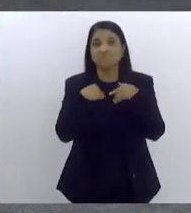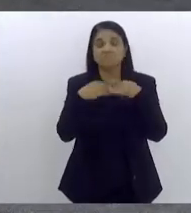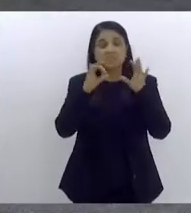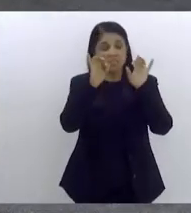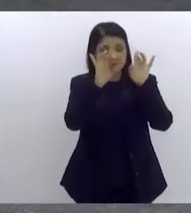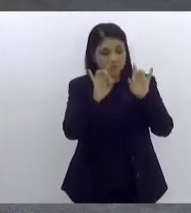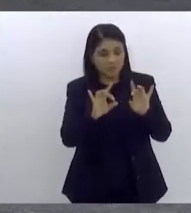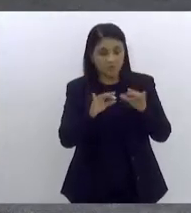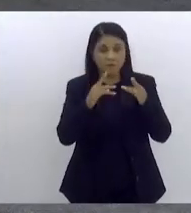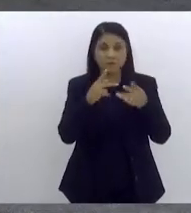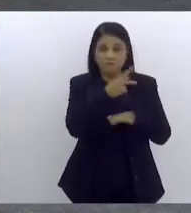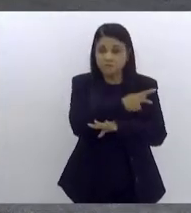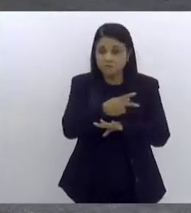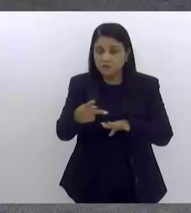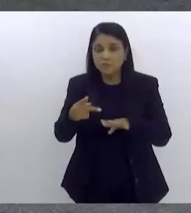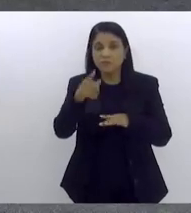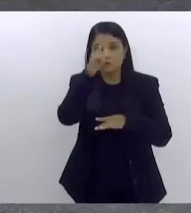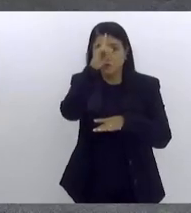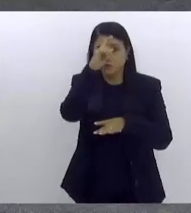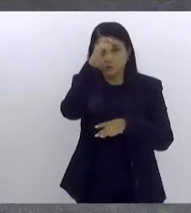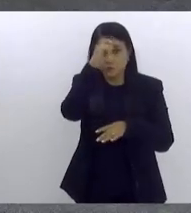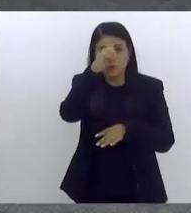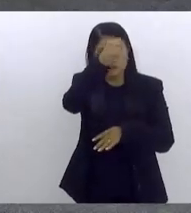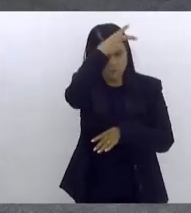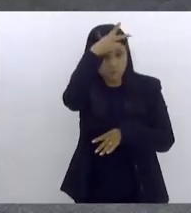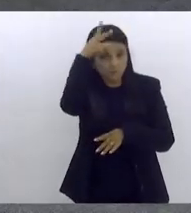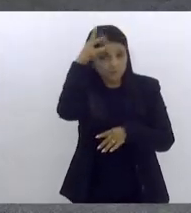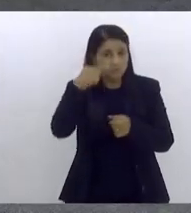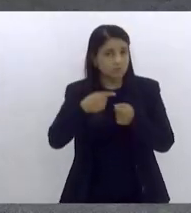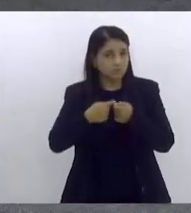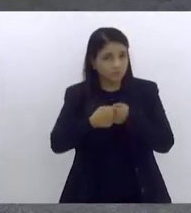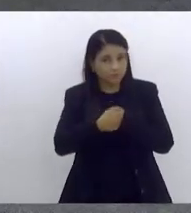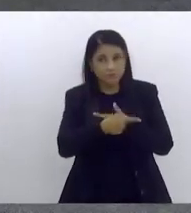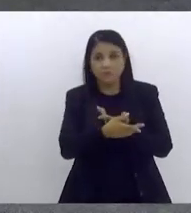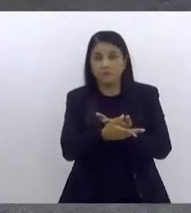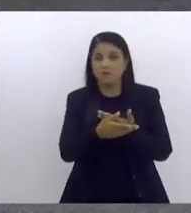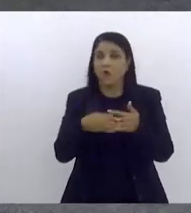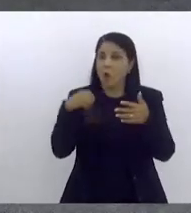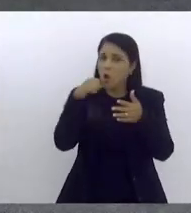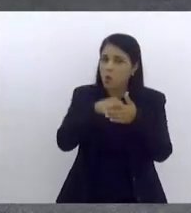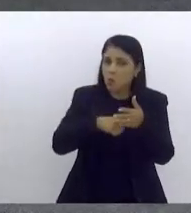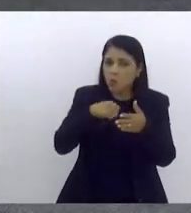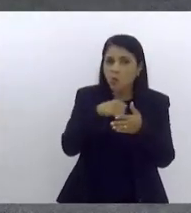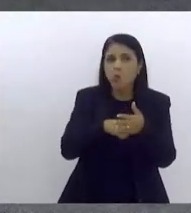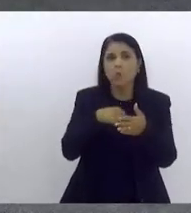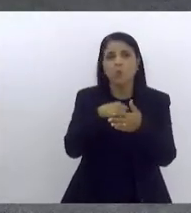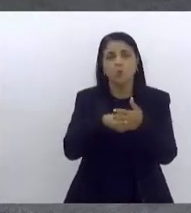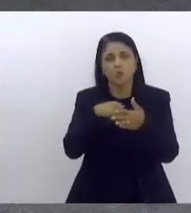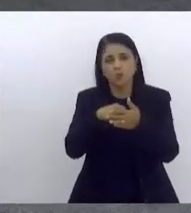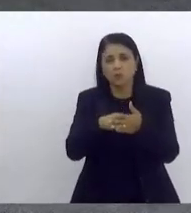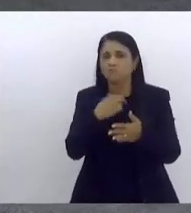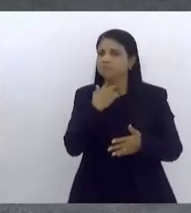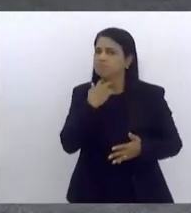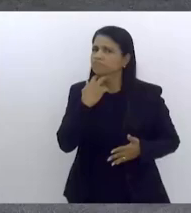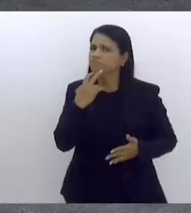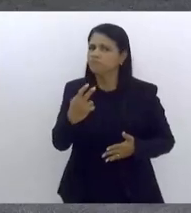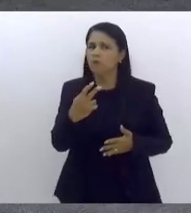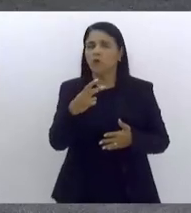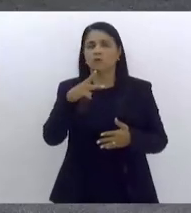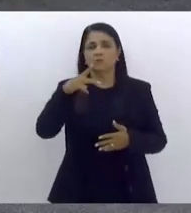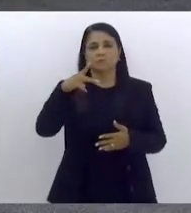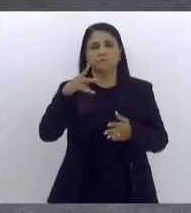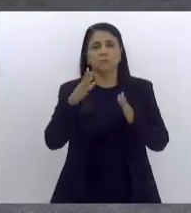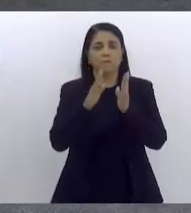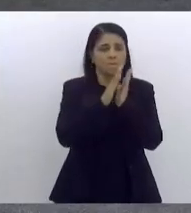assistência nos hospitais municipais. Isso já foi produto da luta e da voz forte da mãe Paula e